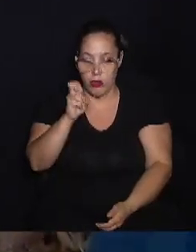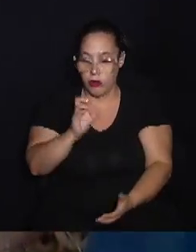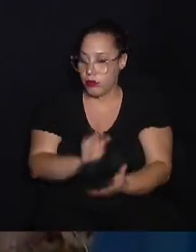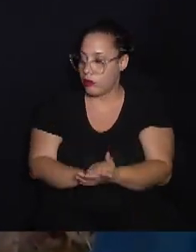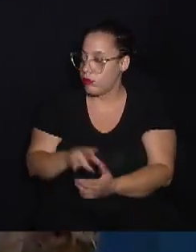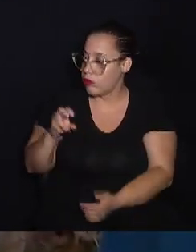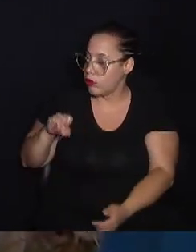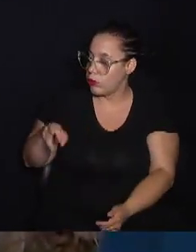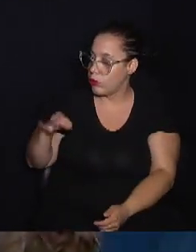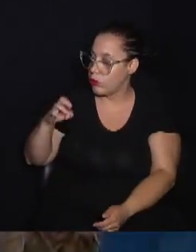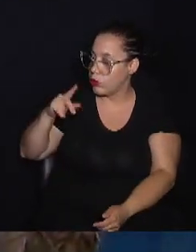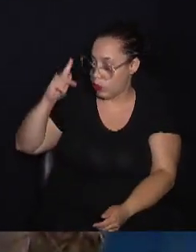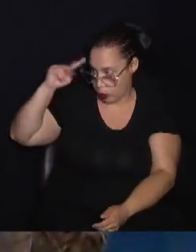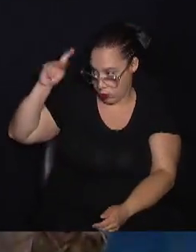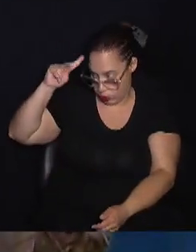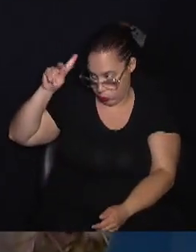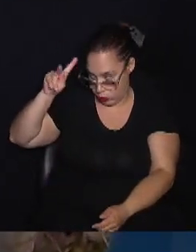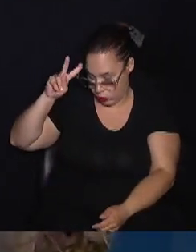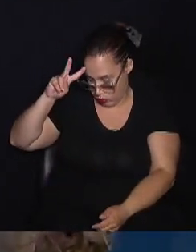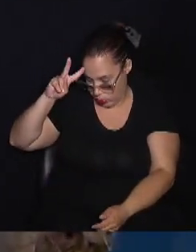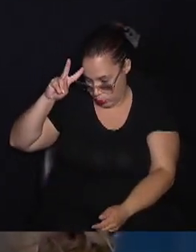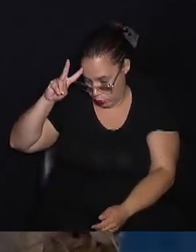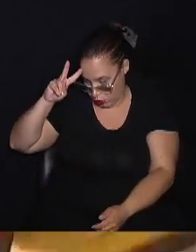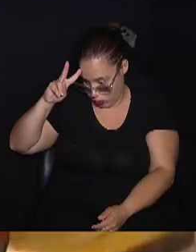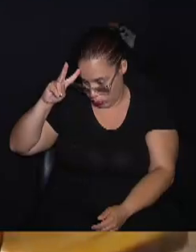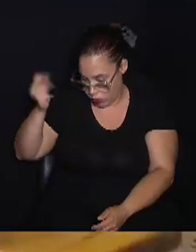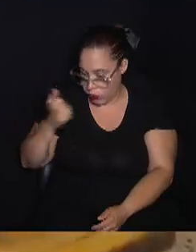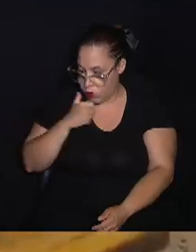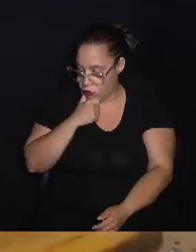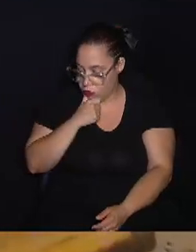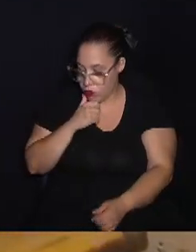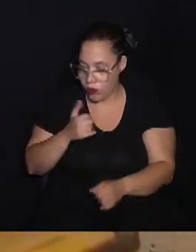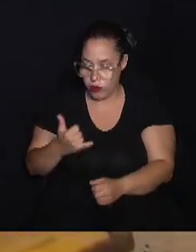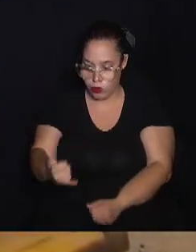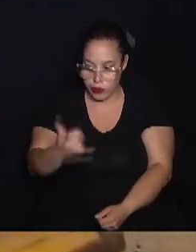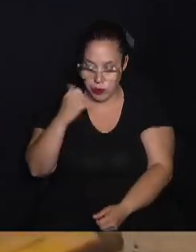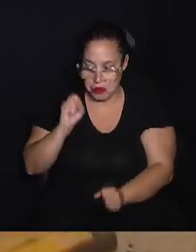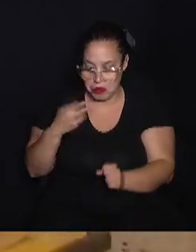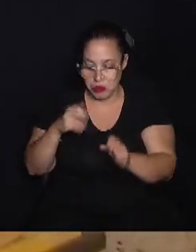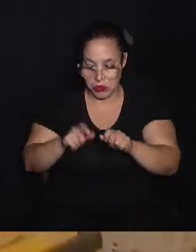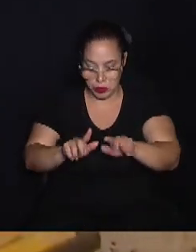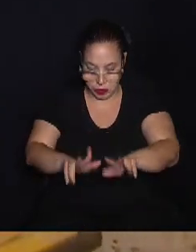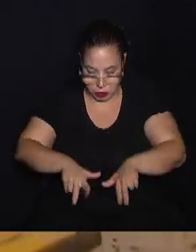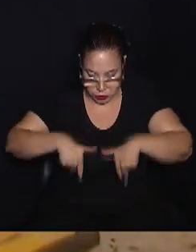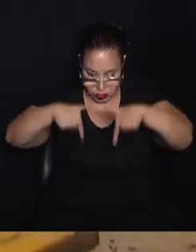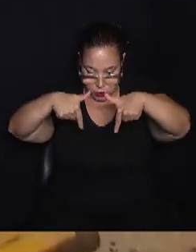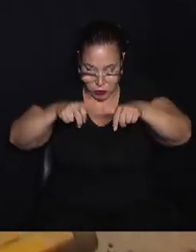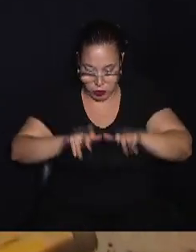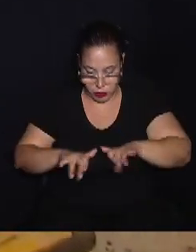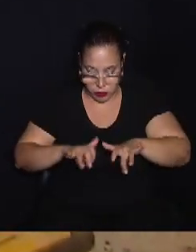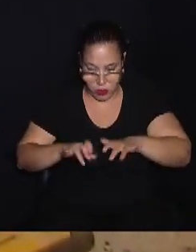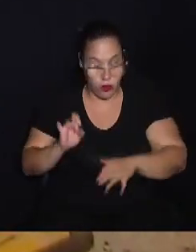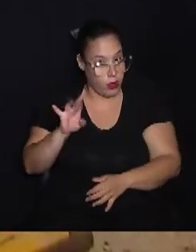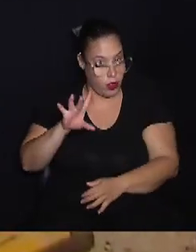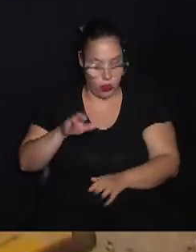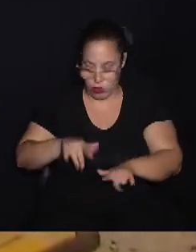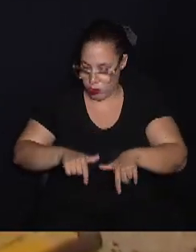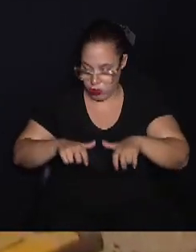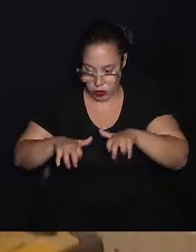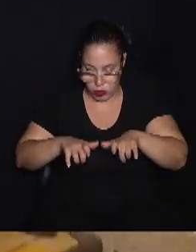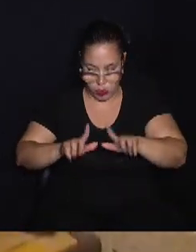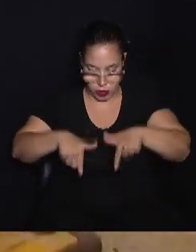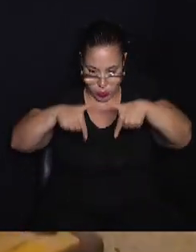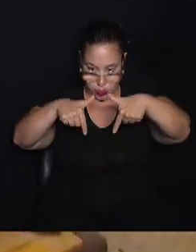Lembrando que o cadastro online né pelo pelo site também pode ser feito tanto por celular ou pelo computador né Não não precisa ser somente pelo computador né Sim